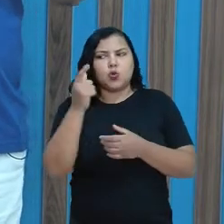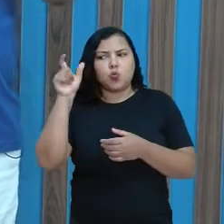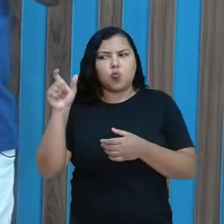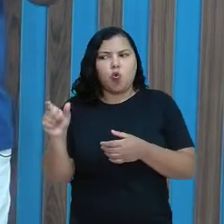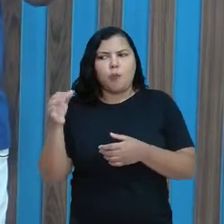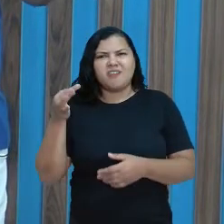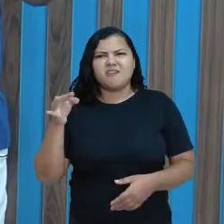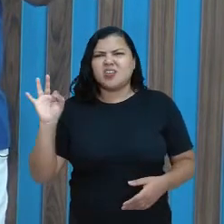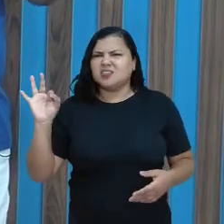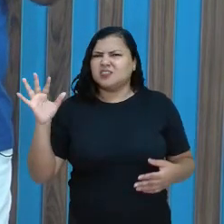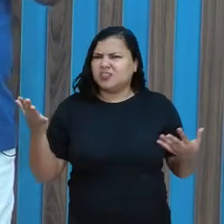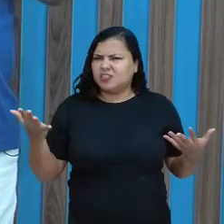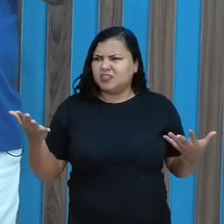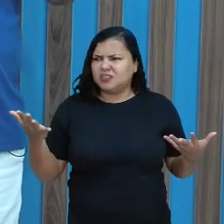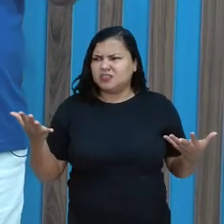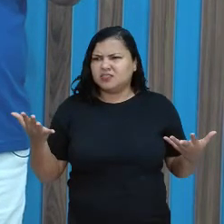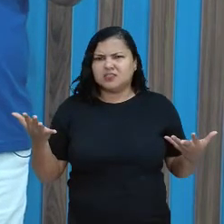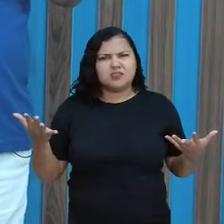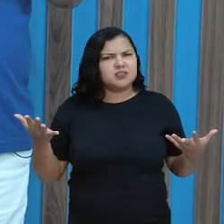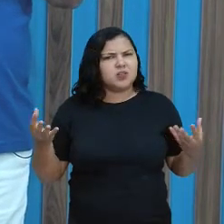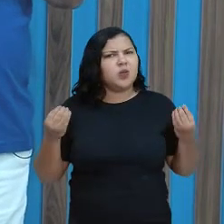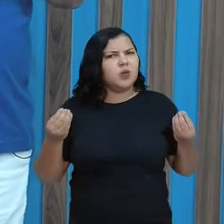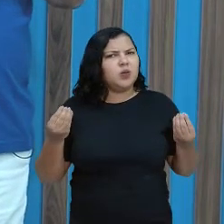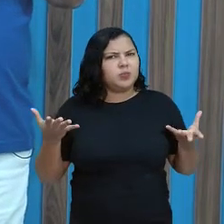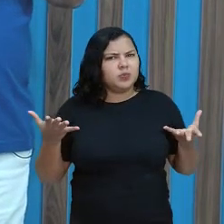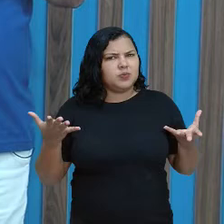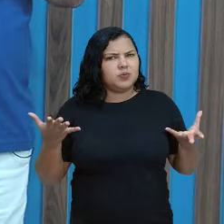um estrangeiro. Francês, Então,